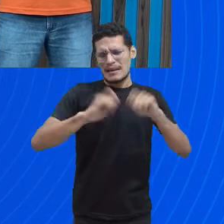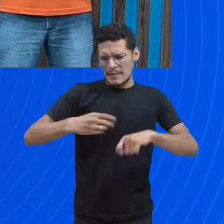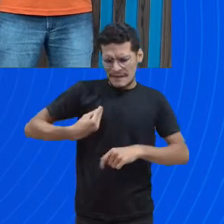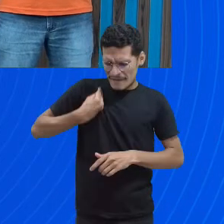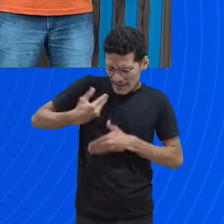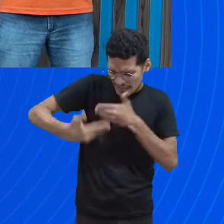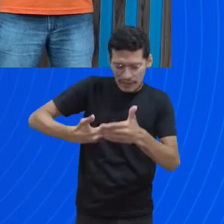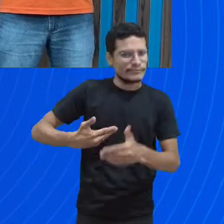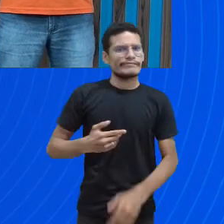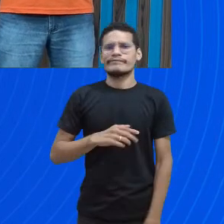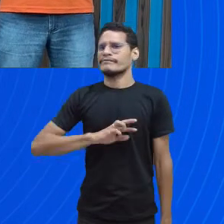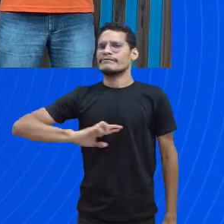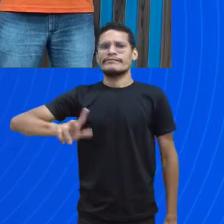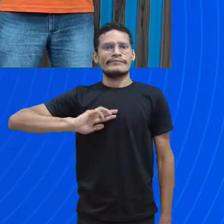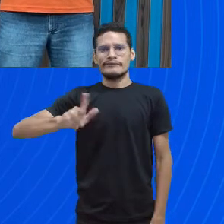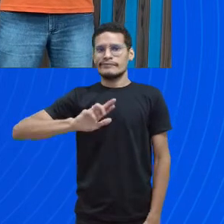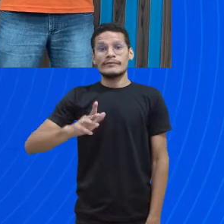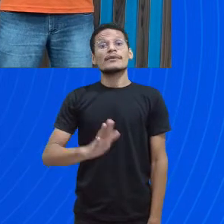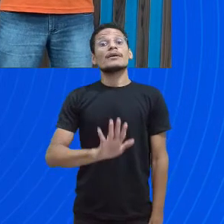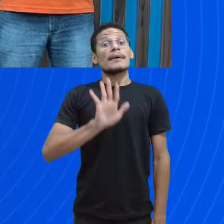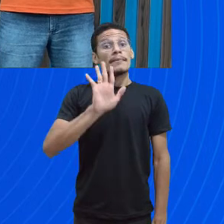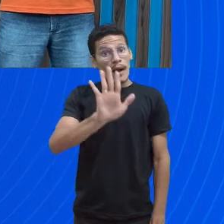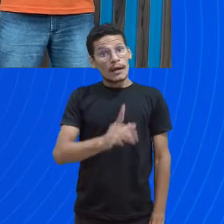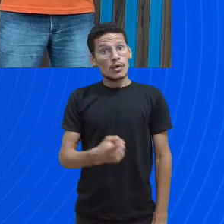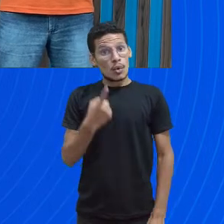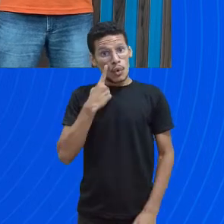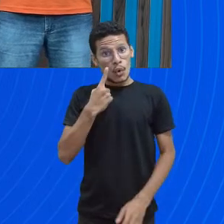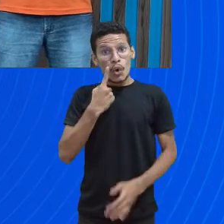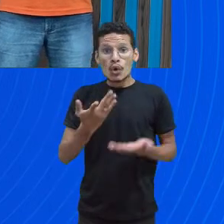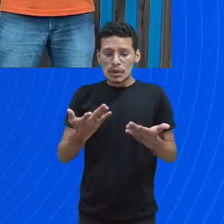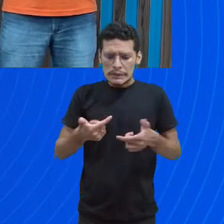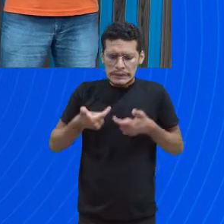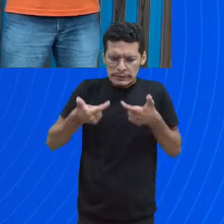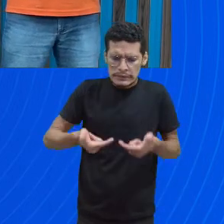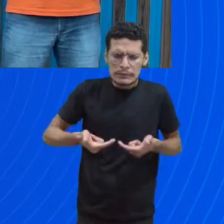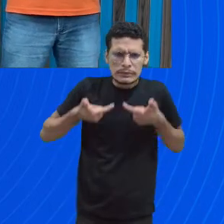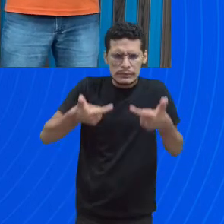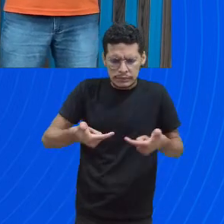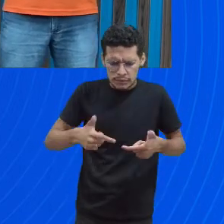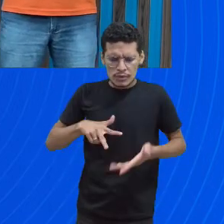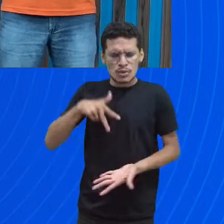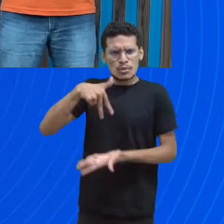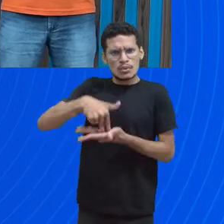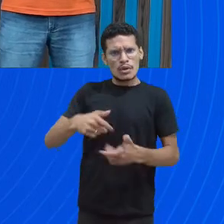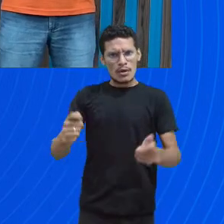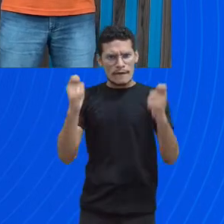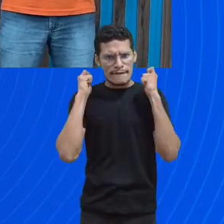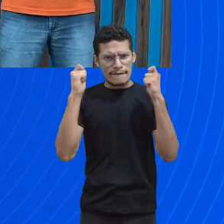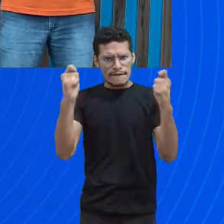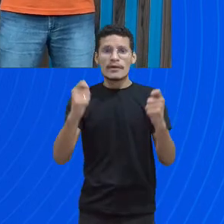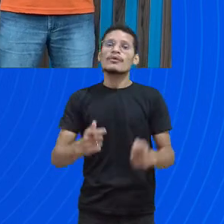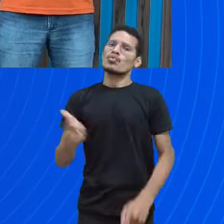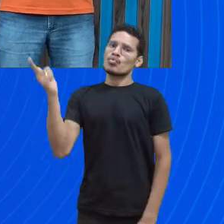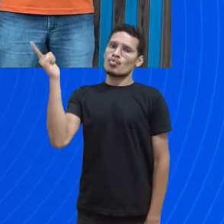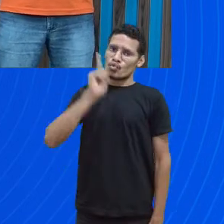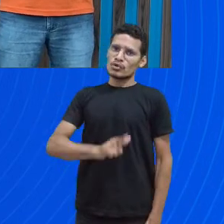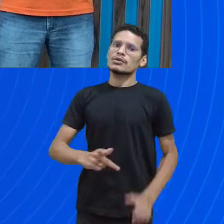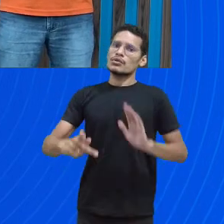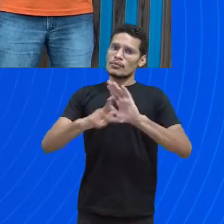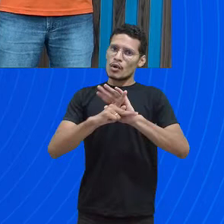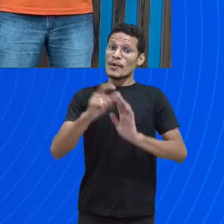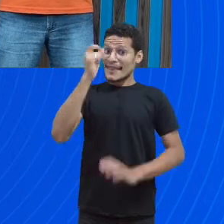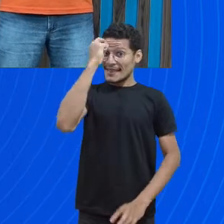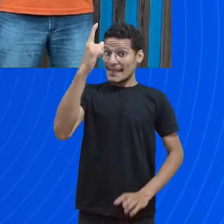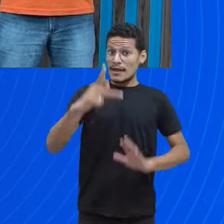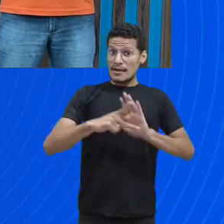situação trágica. E aí, diante de muita luta dos trabalhadores, das trabalhadoras, eles foram conquistando essa ideia do salário